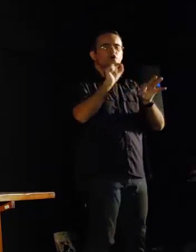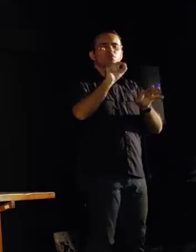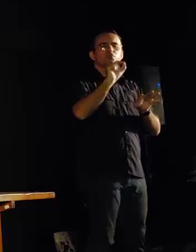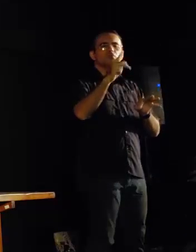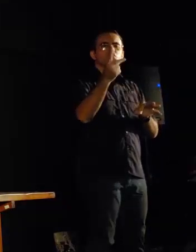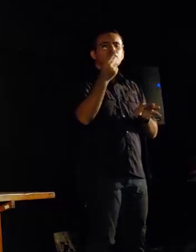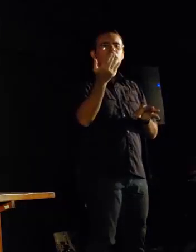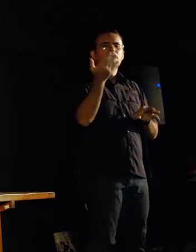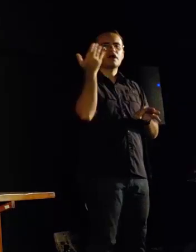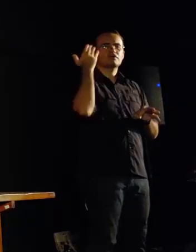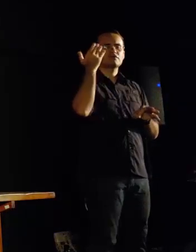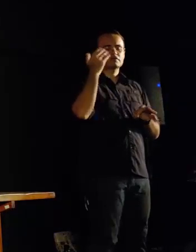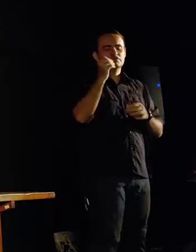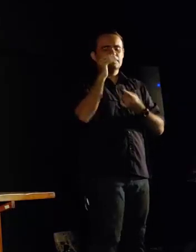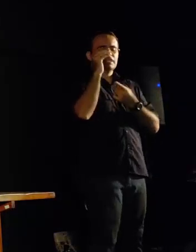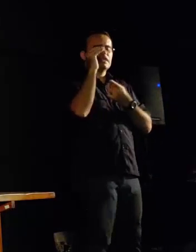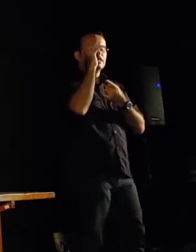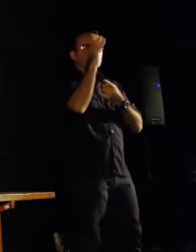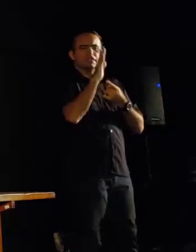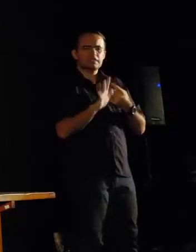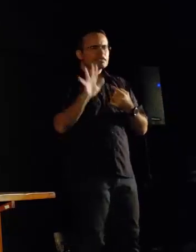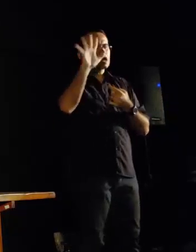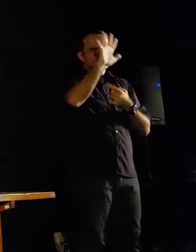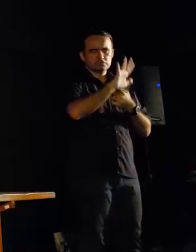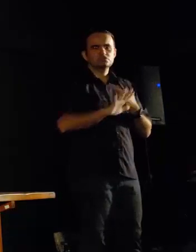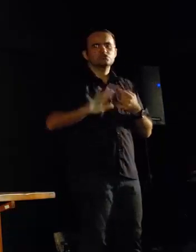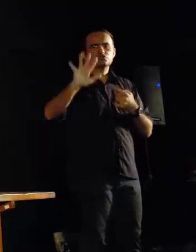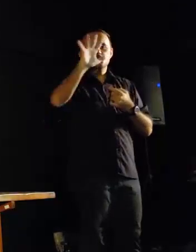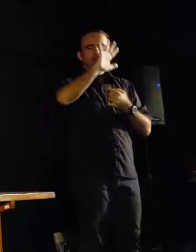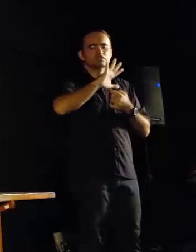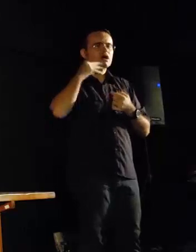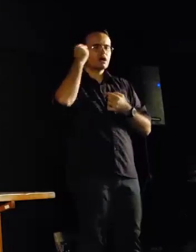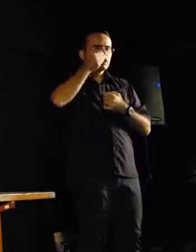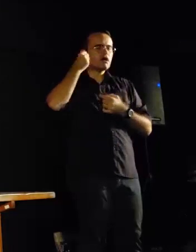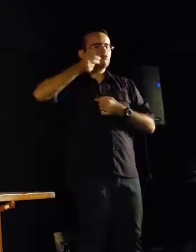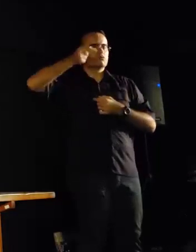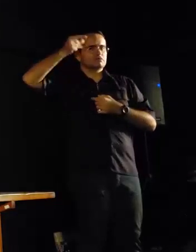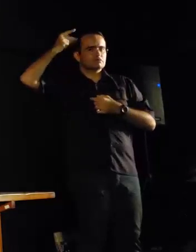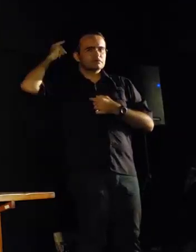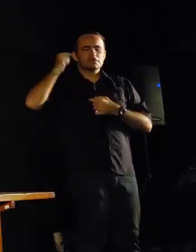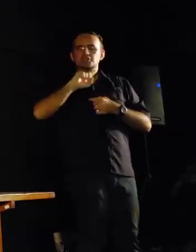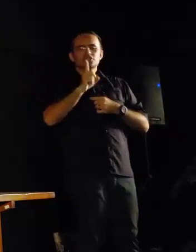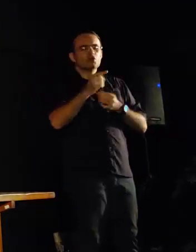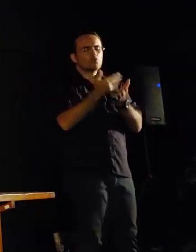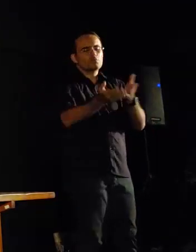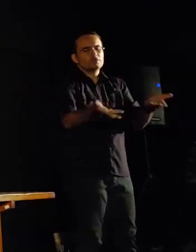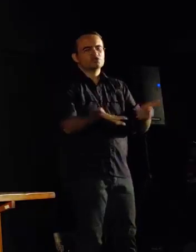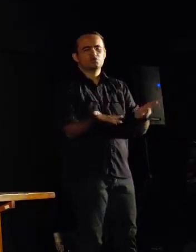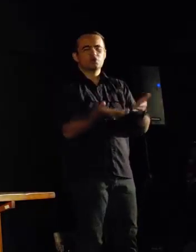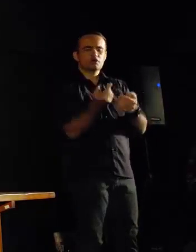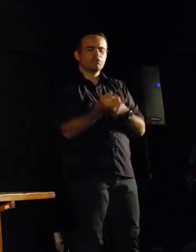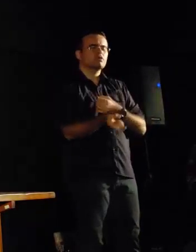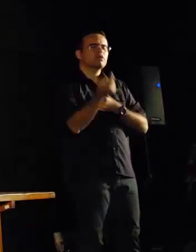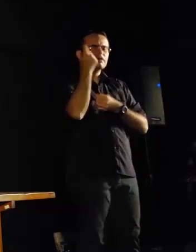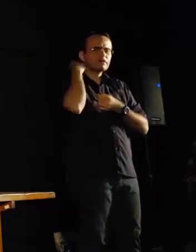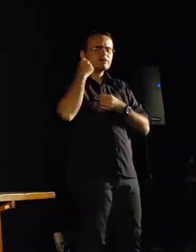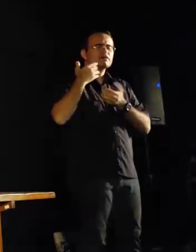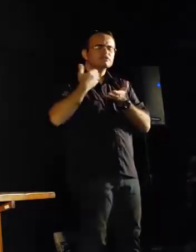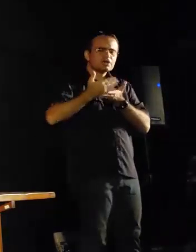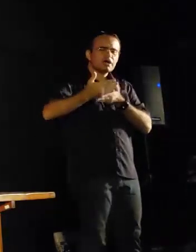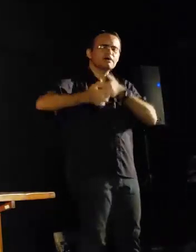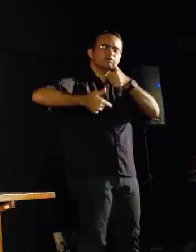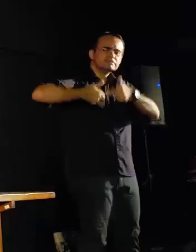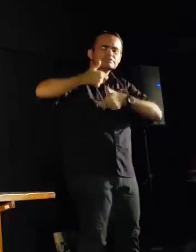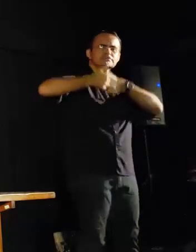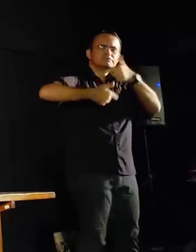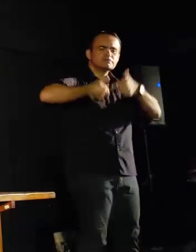experiência intelectual nacional, e isso não vem de hoje. Quer dizer, a situação atual, para